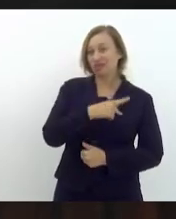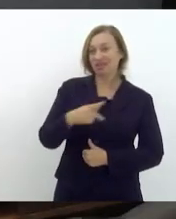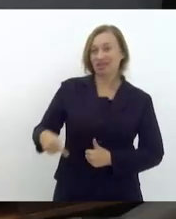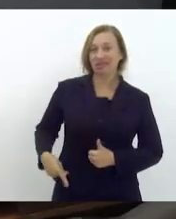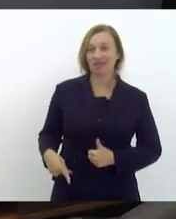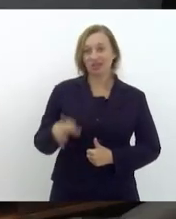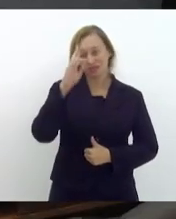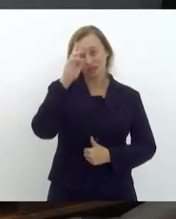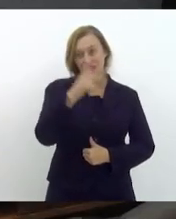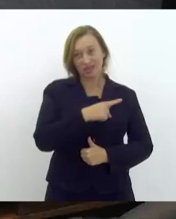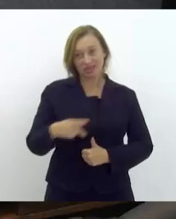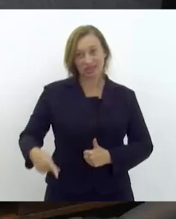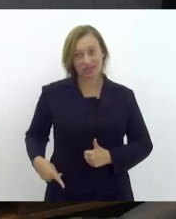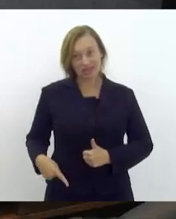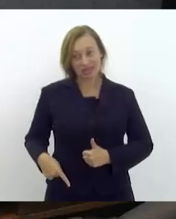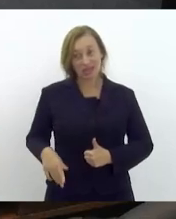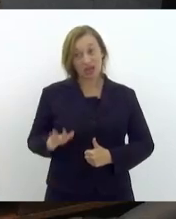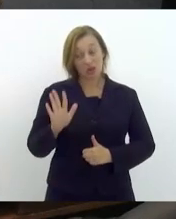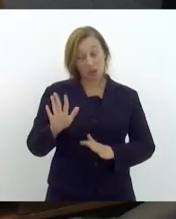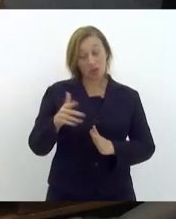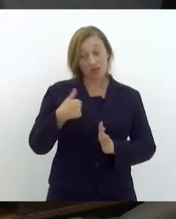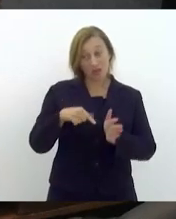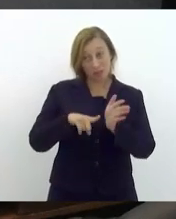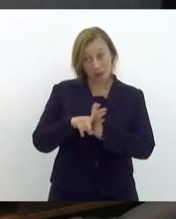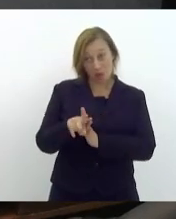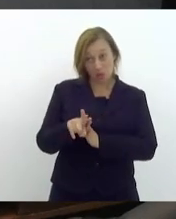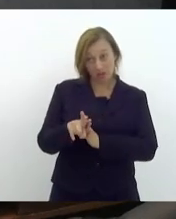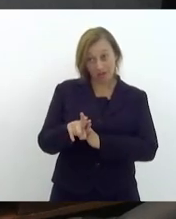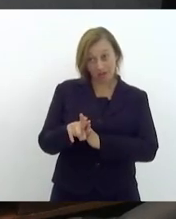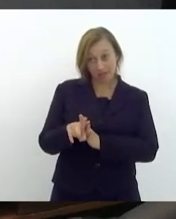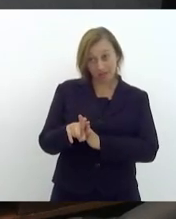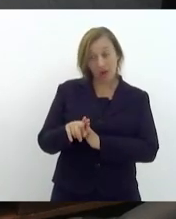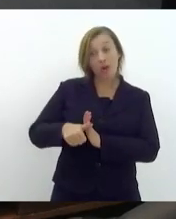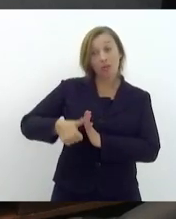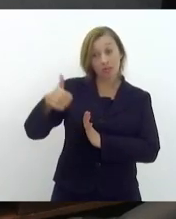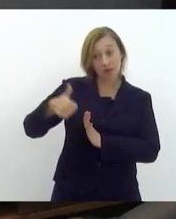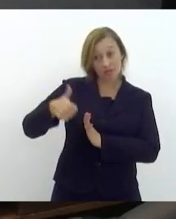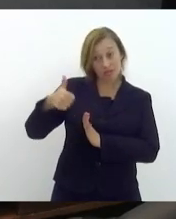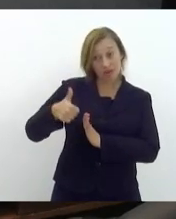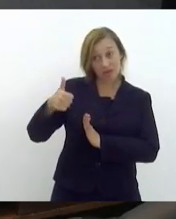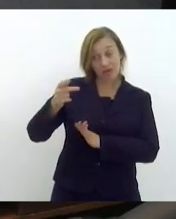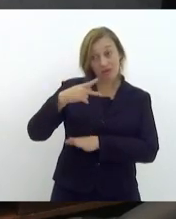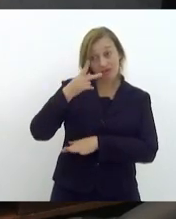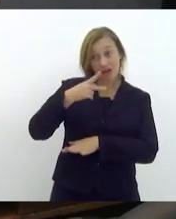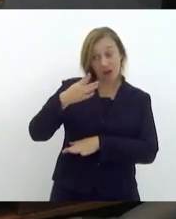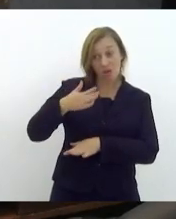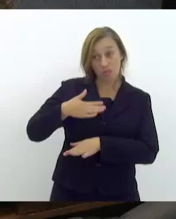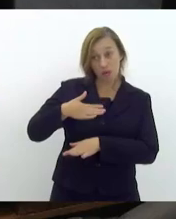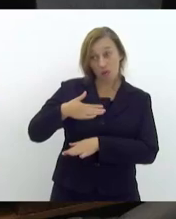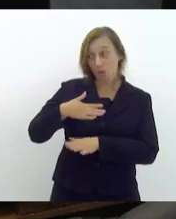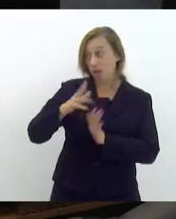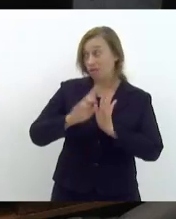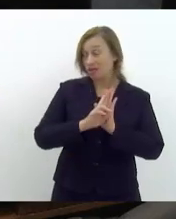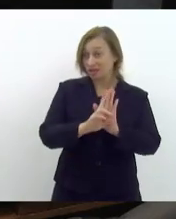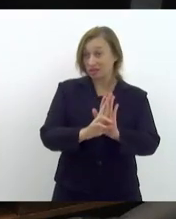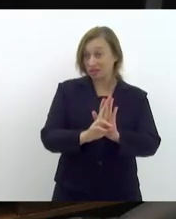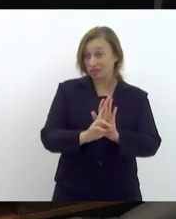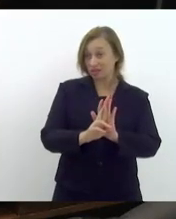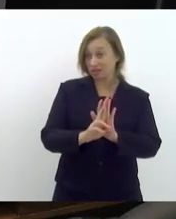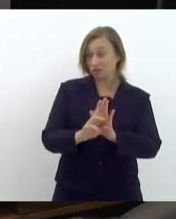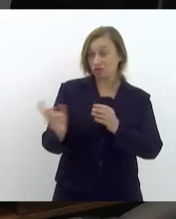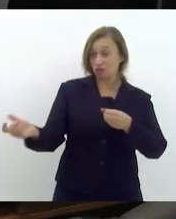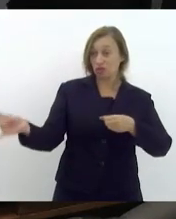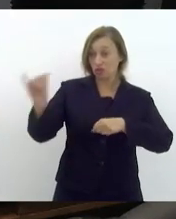senhor presidente eu vou fazer aqui uma permuta Primeiro vai falar meu meu Digno representante de